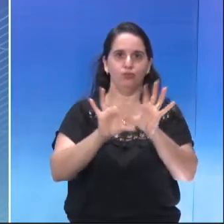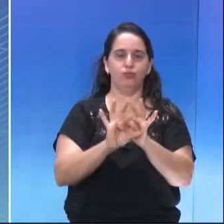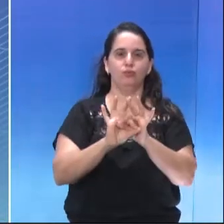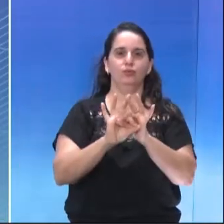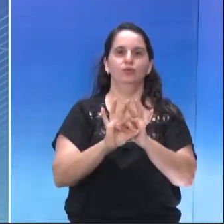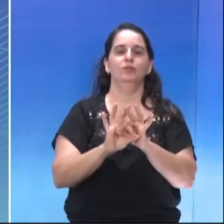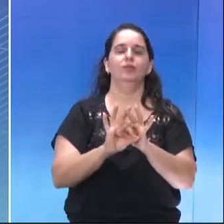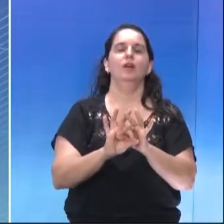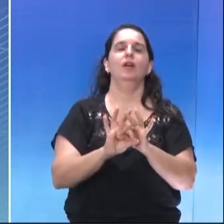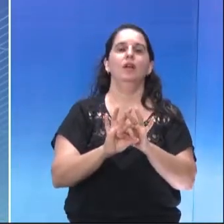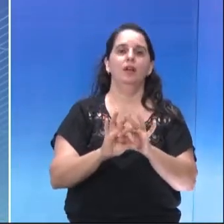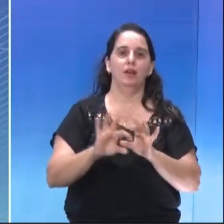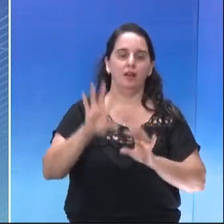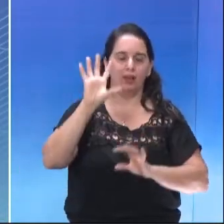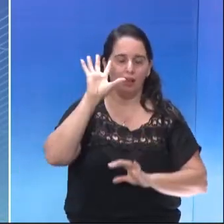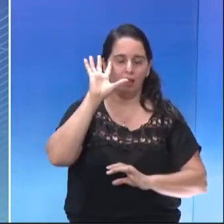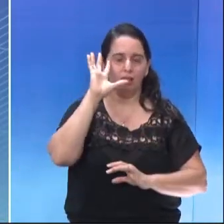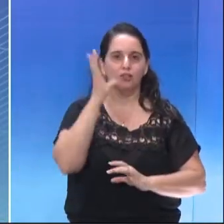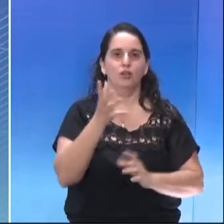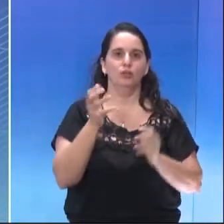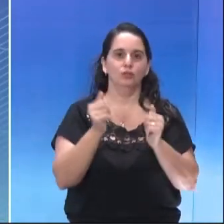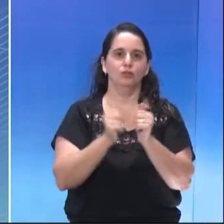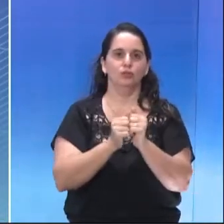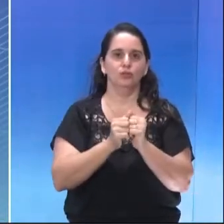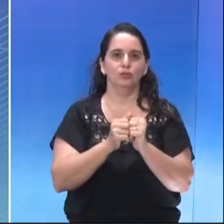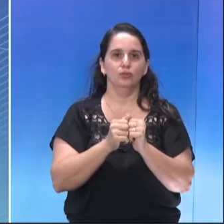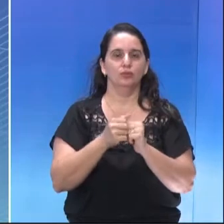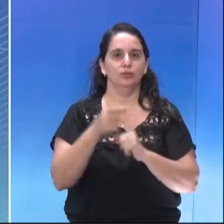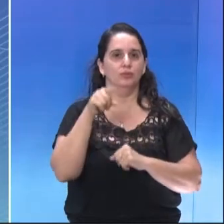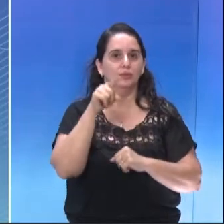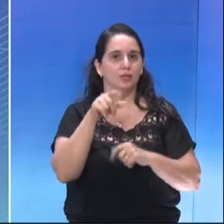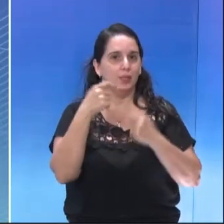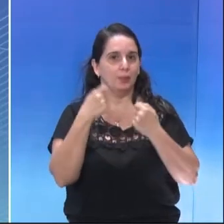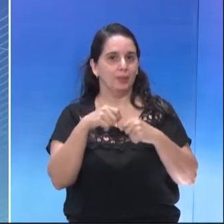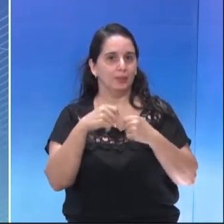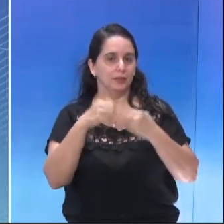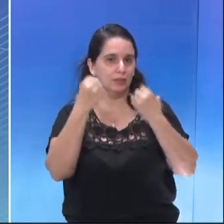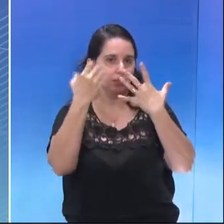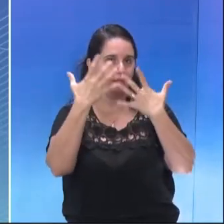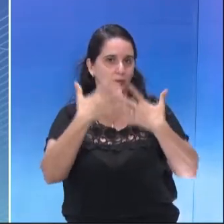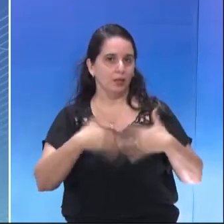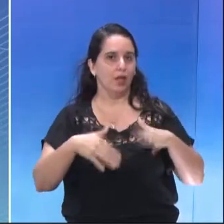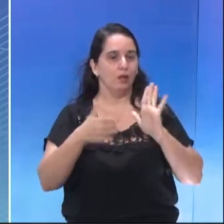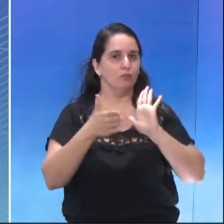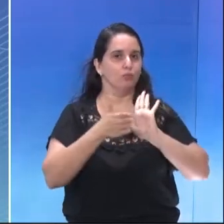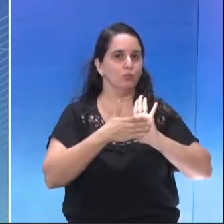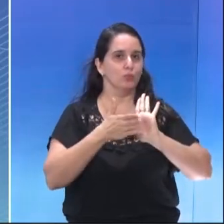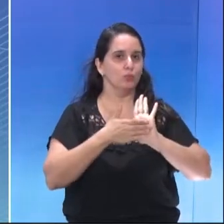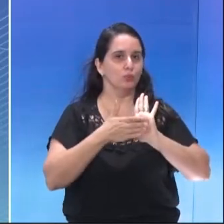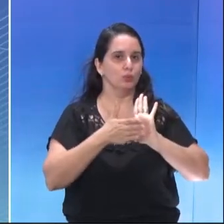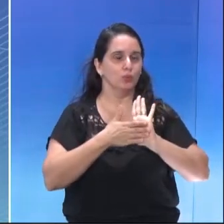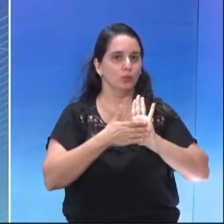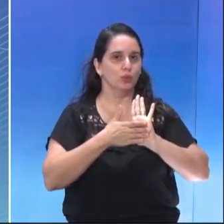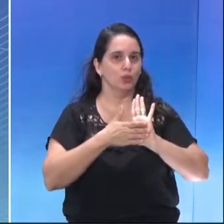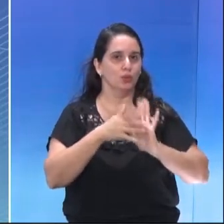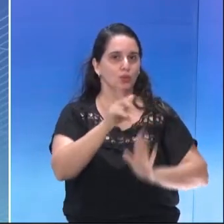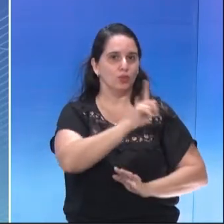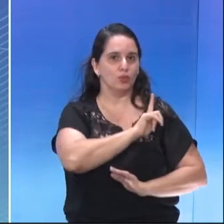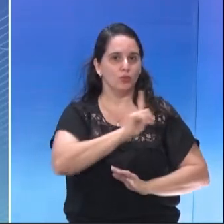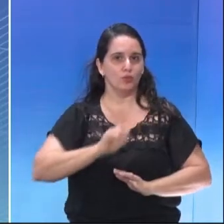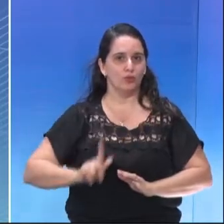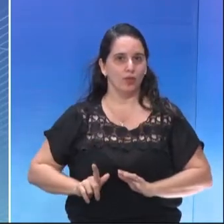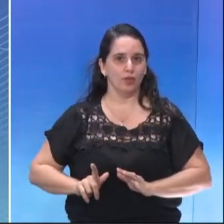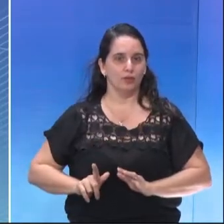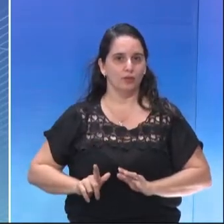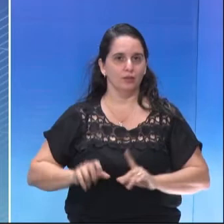serão resolvidas, então eu estou dizendo a você que você, na sua intervenção, pode propor que essas ações entre governo e